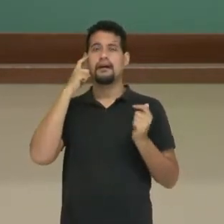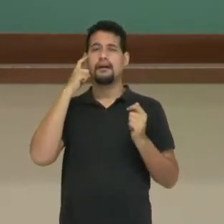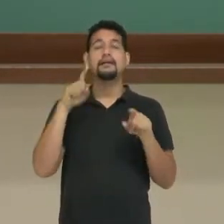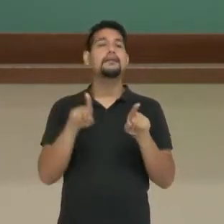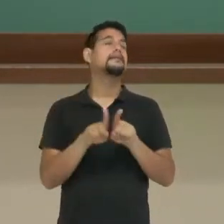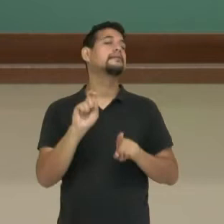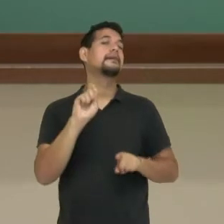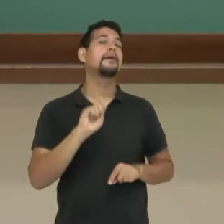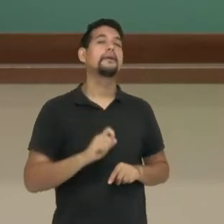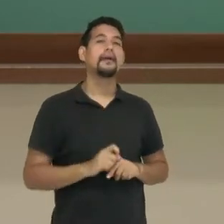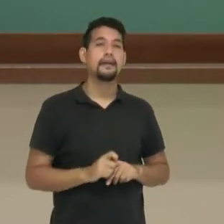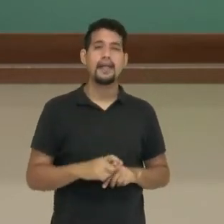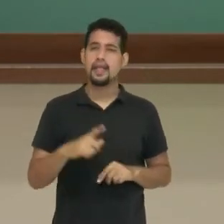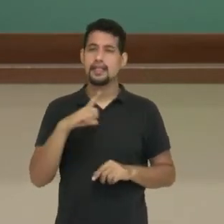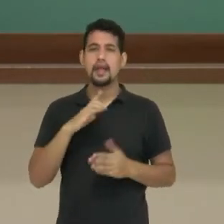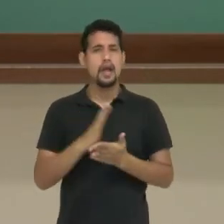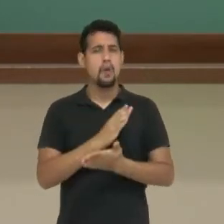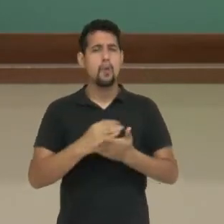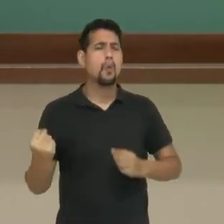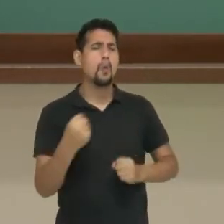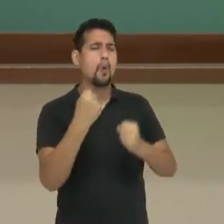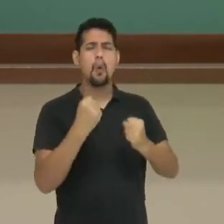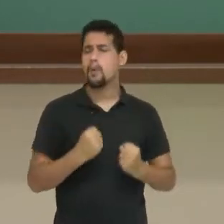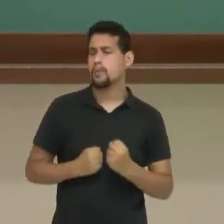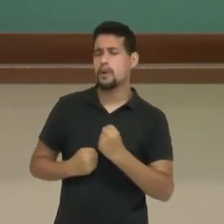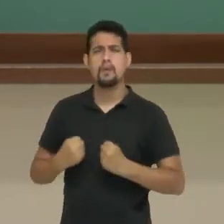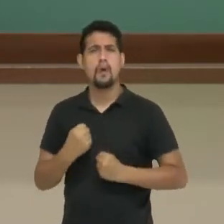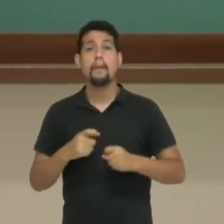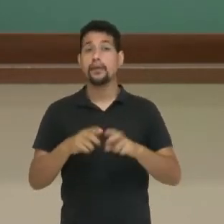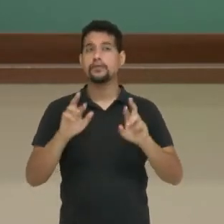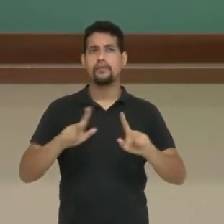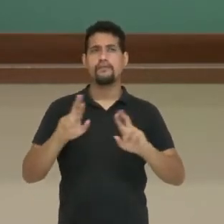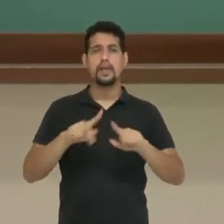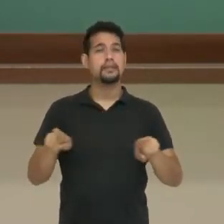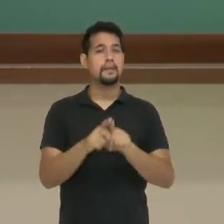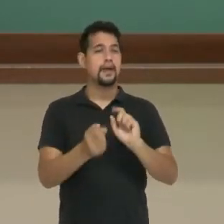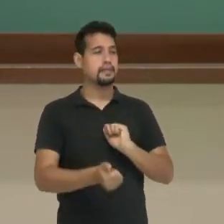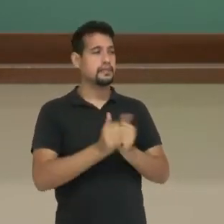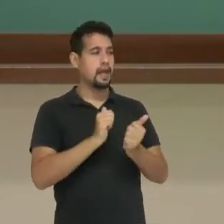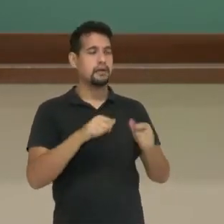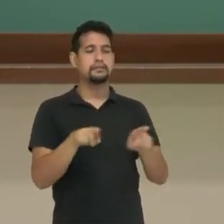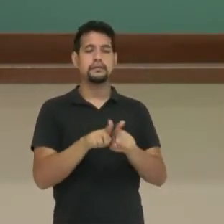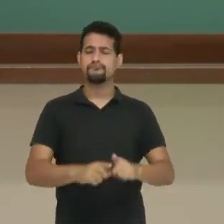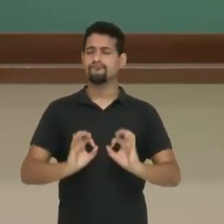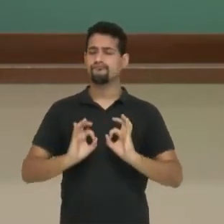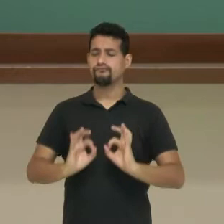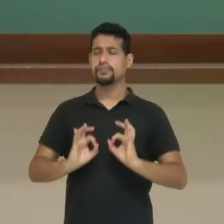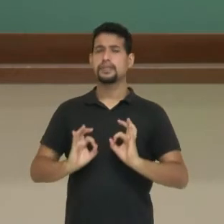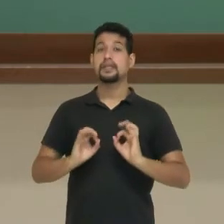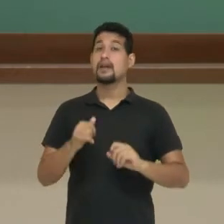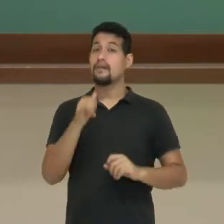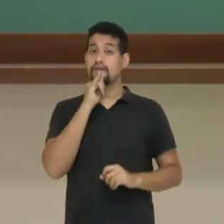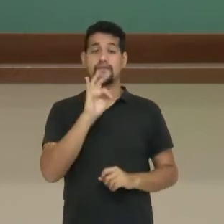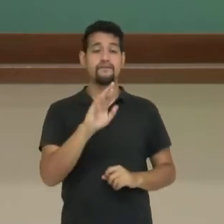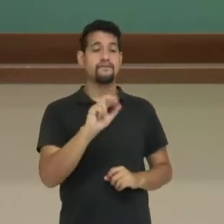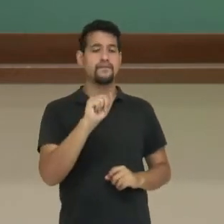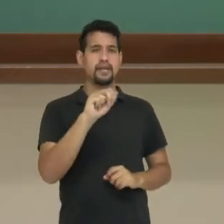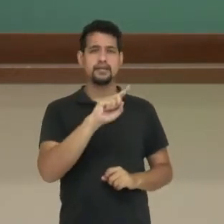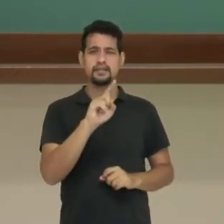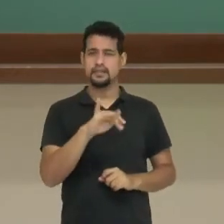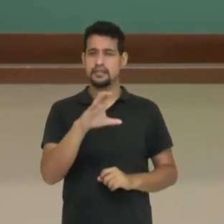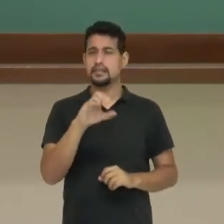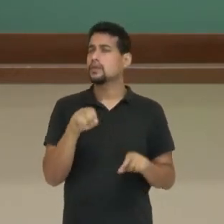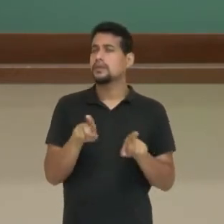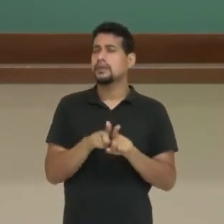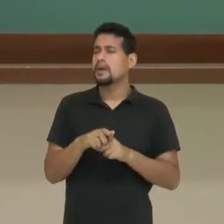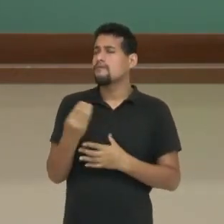criar golpes diferentes, de adaptar, né, para que ele, mesmo sendo franzino, corpo mais